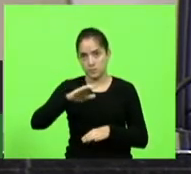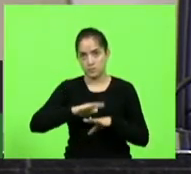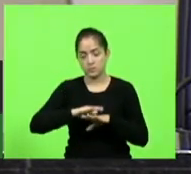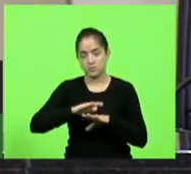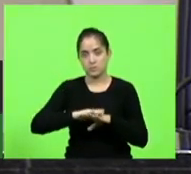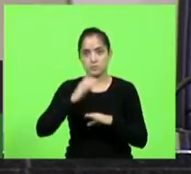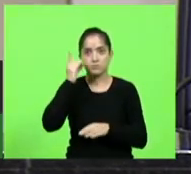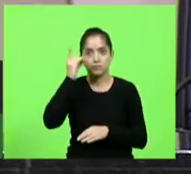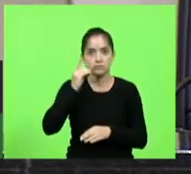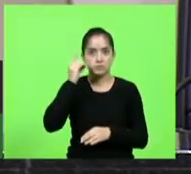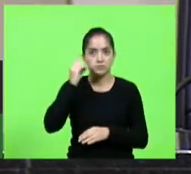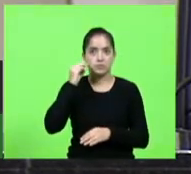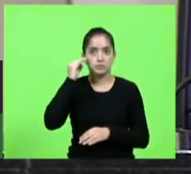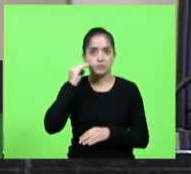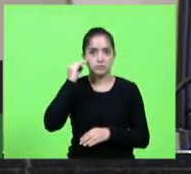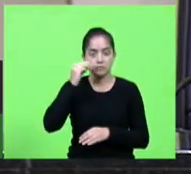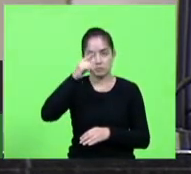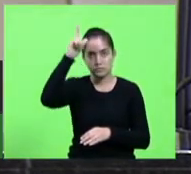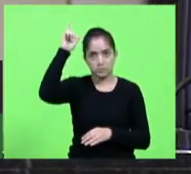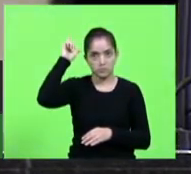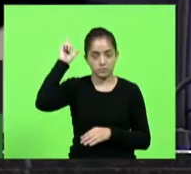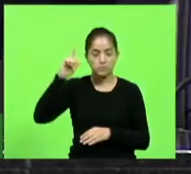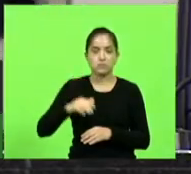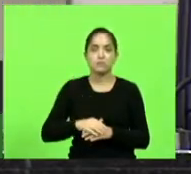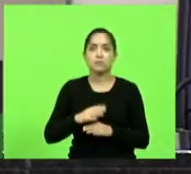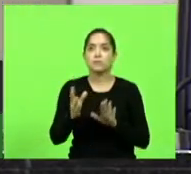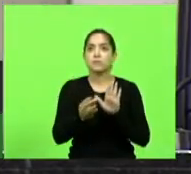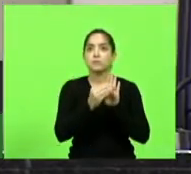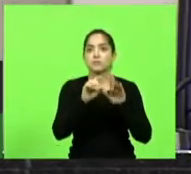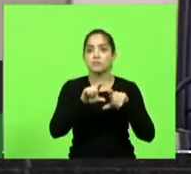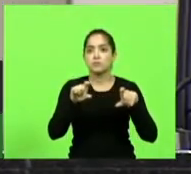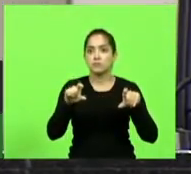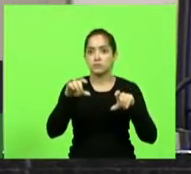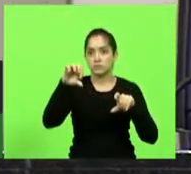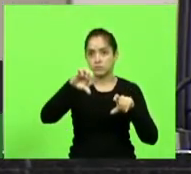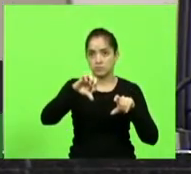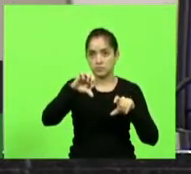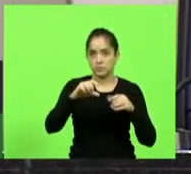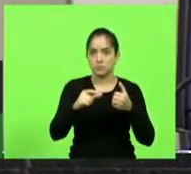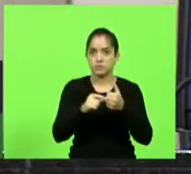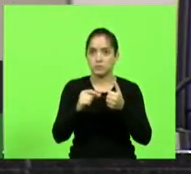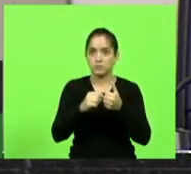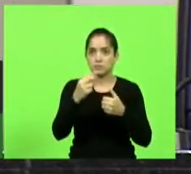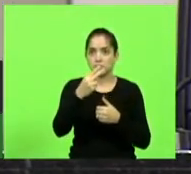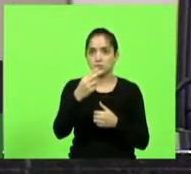Márcio Machado e Sargento Lima, que adiciona parágrafo 9º ao artigo 23 da Lei